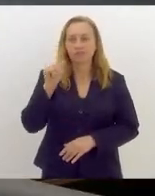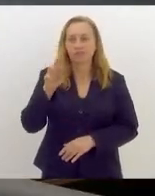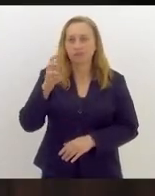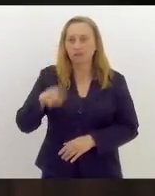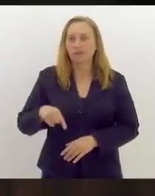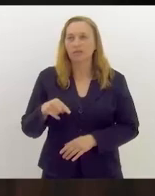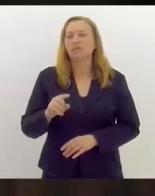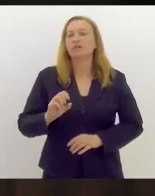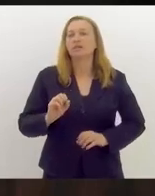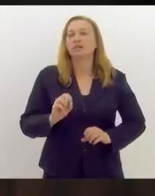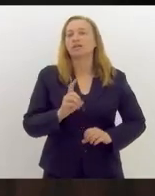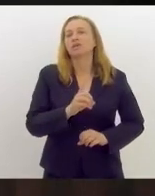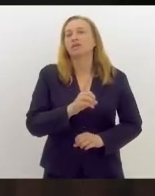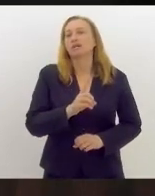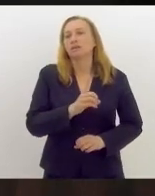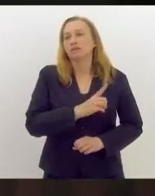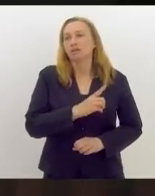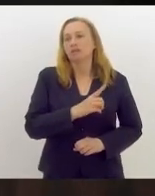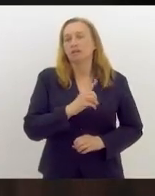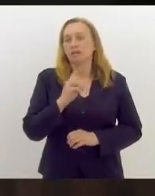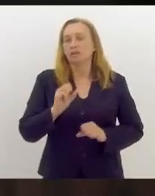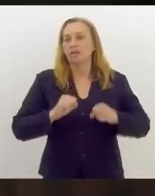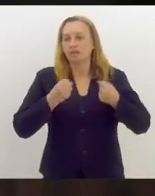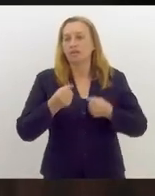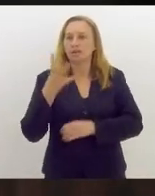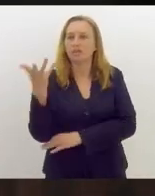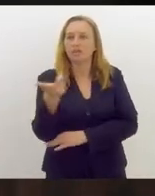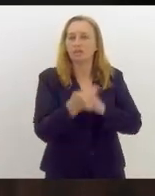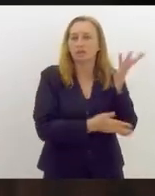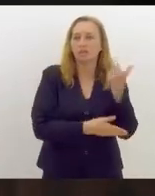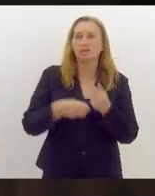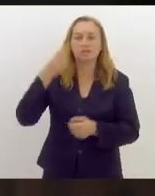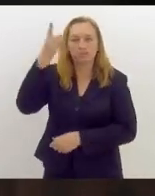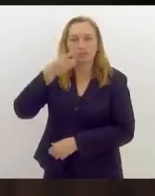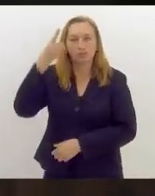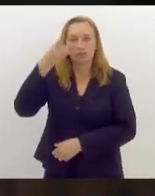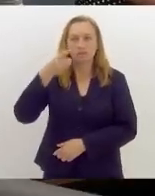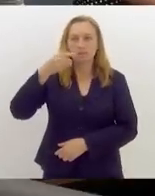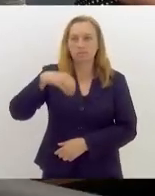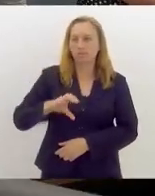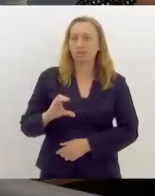de Defesa do meio ambiente deputado Carlos minc